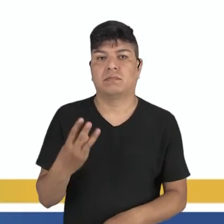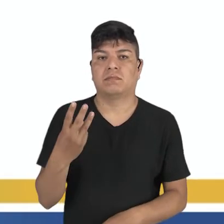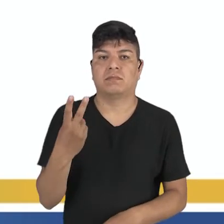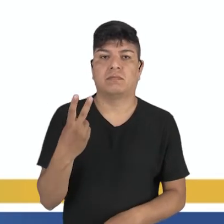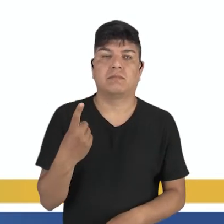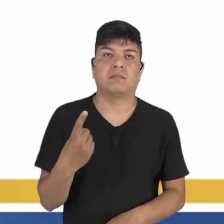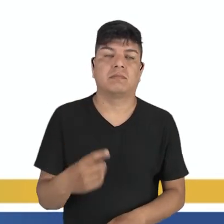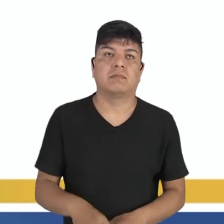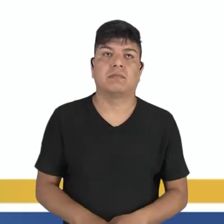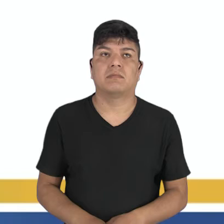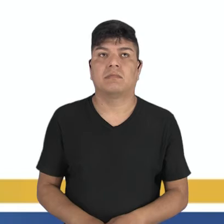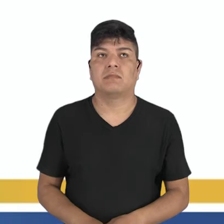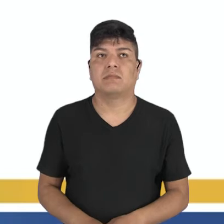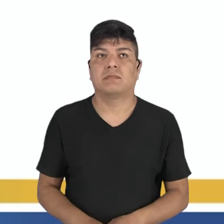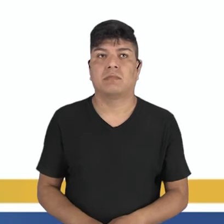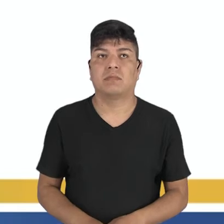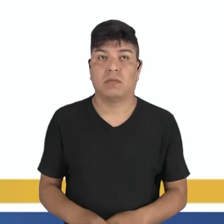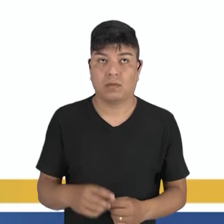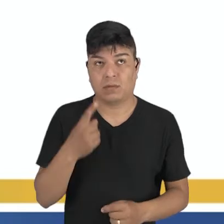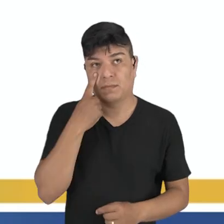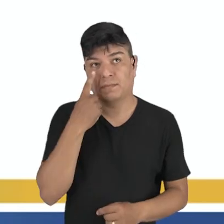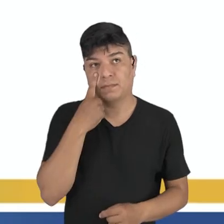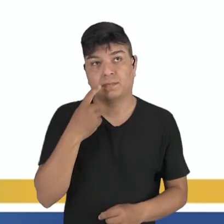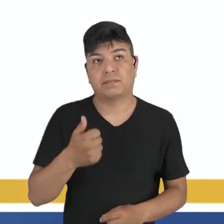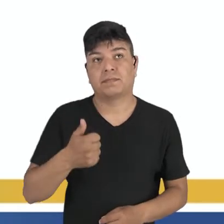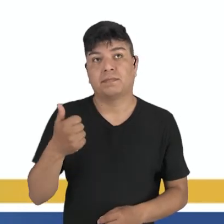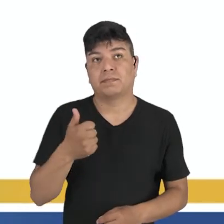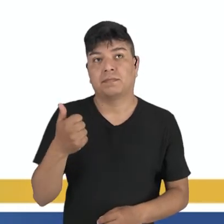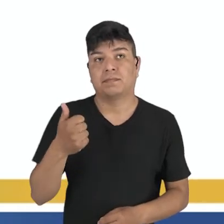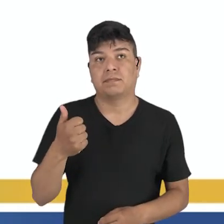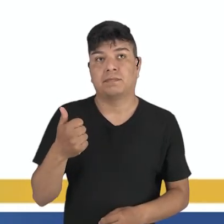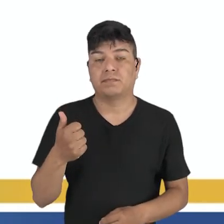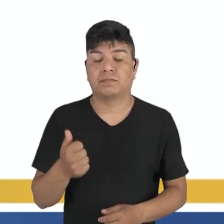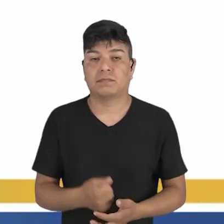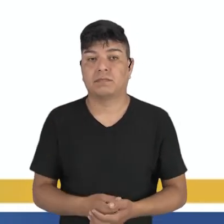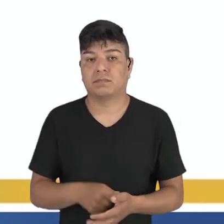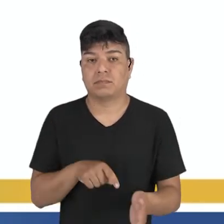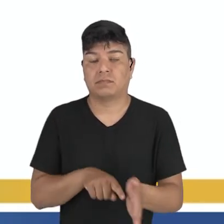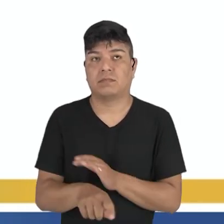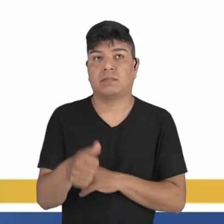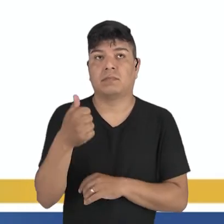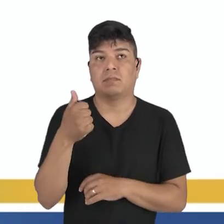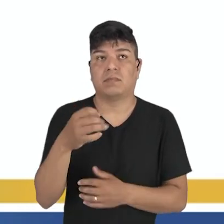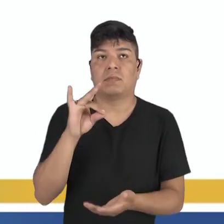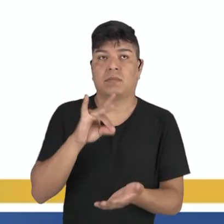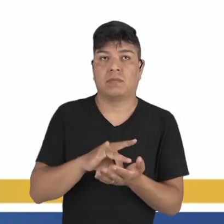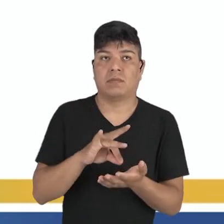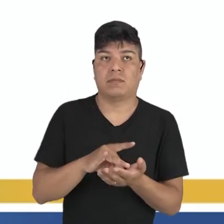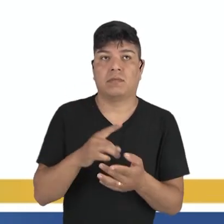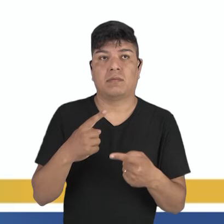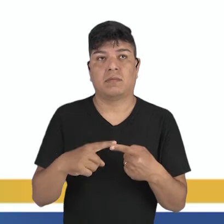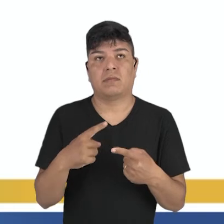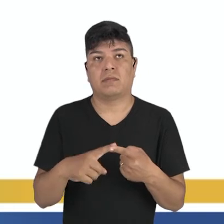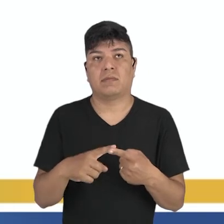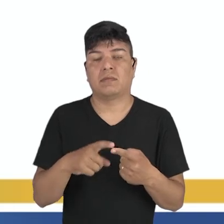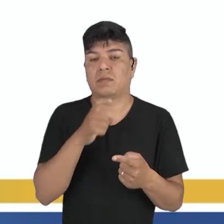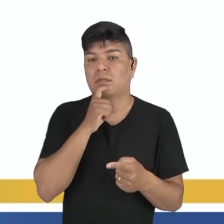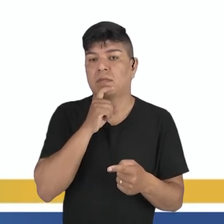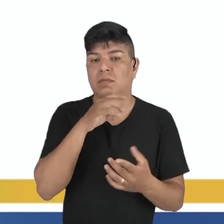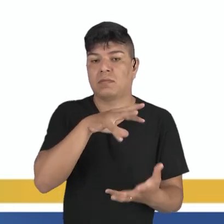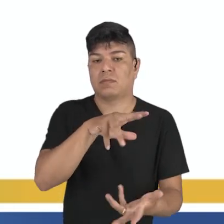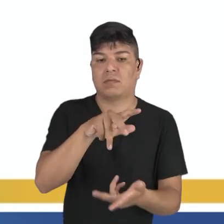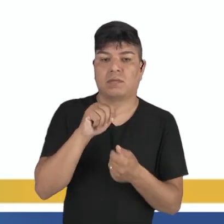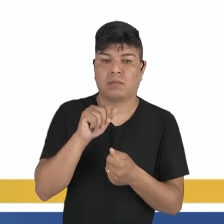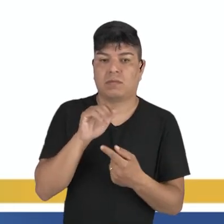2... Então, como vocês podem ver, gente, a primeira sentença da questão número 1, ela está verdadeira, né? O resfriamento da